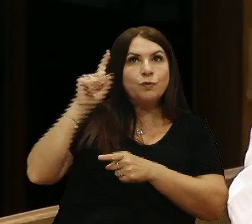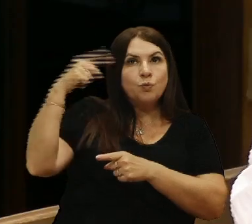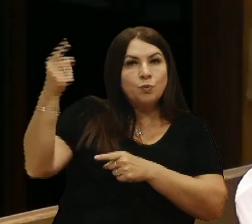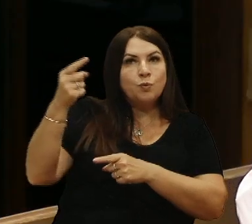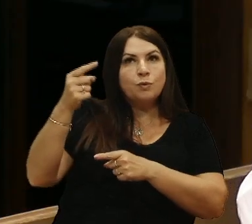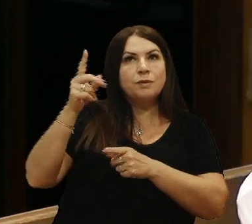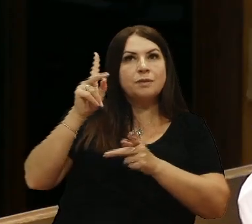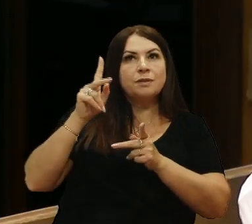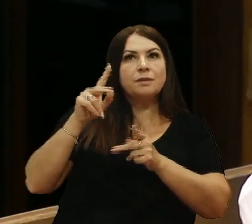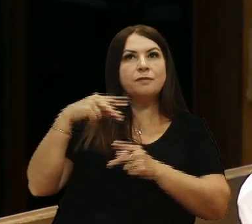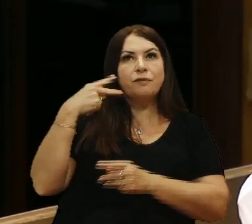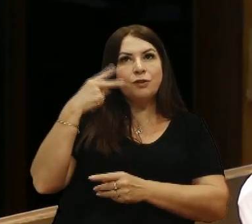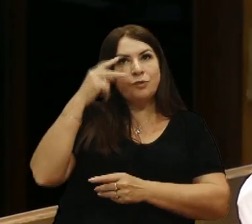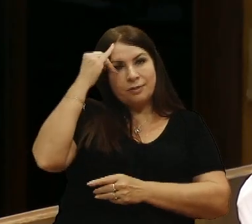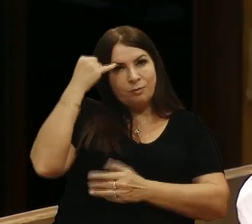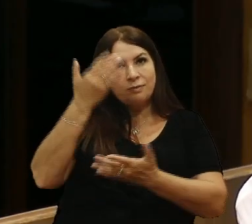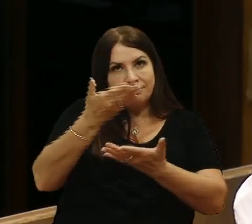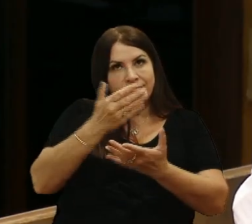vereador Zé D'Ambrosio.